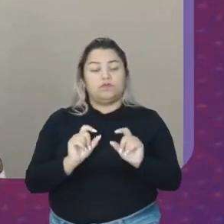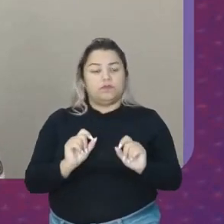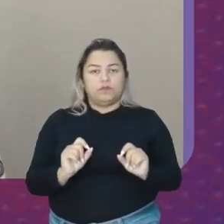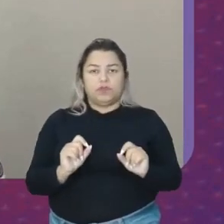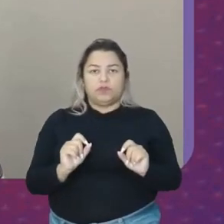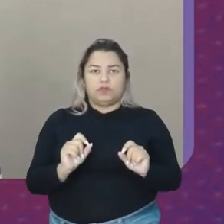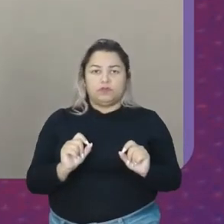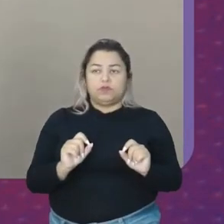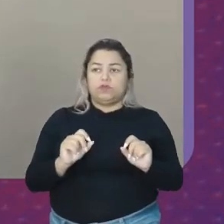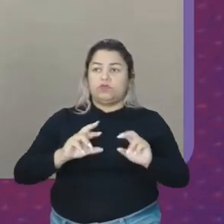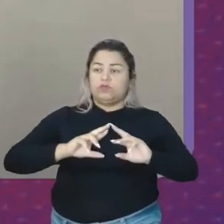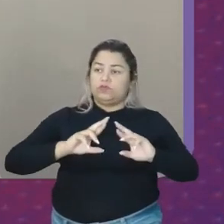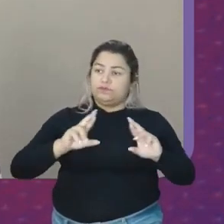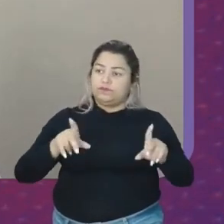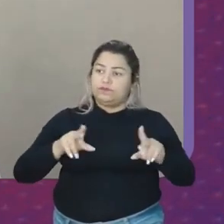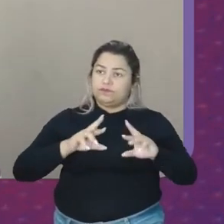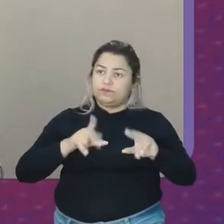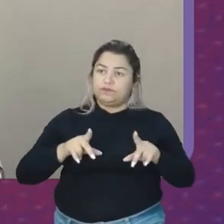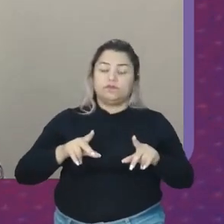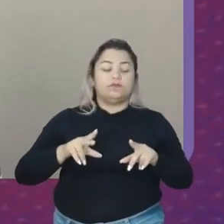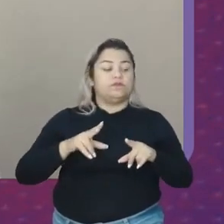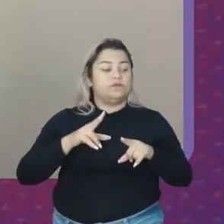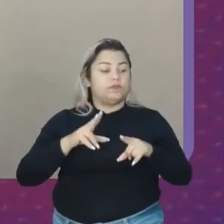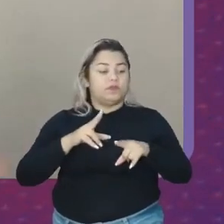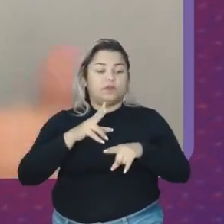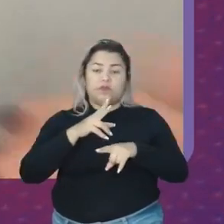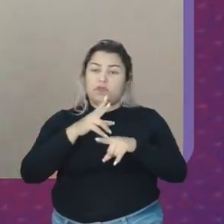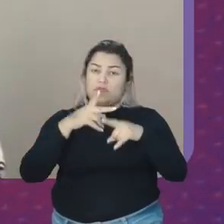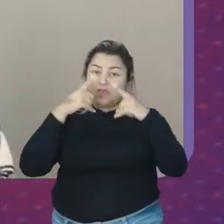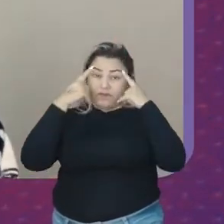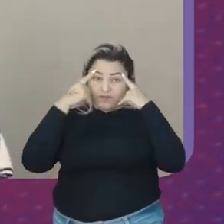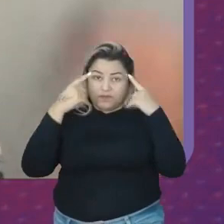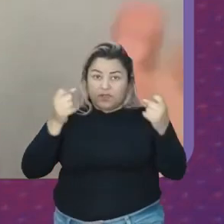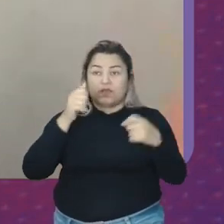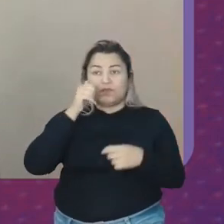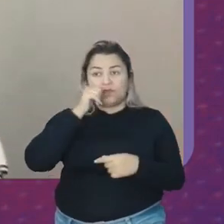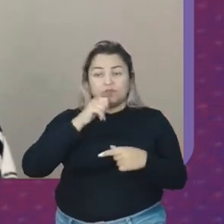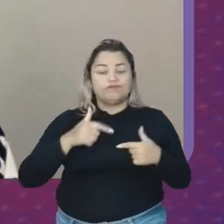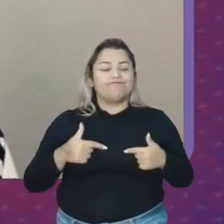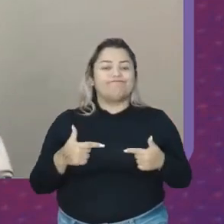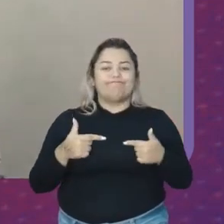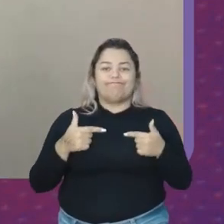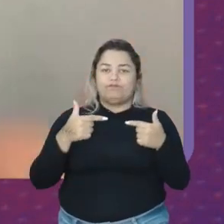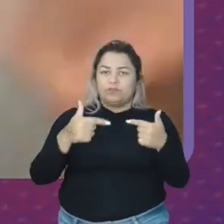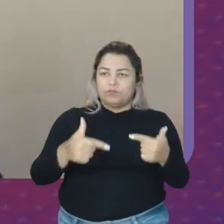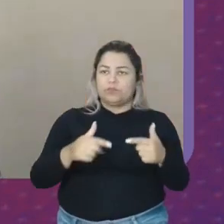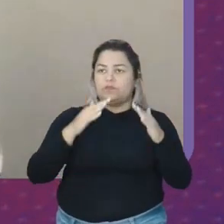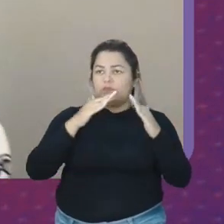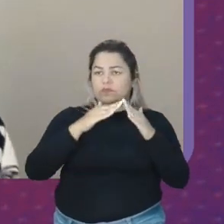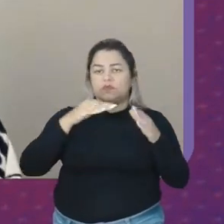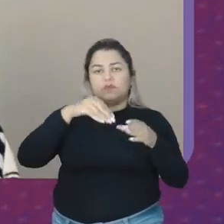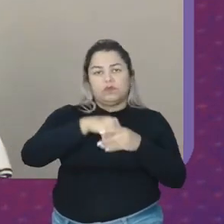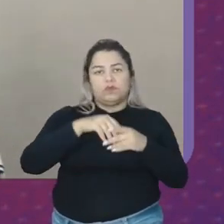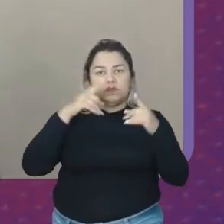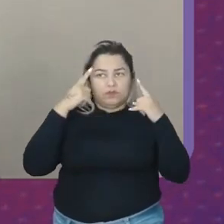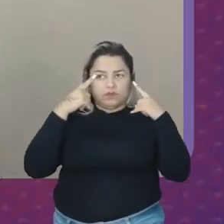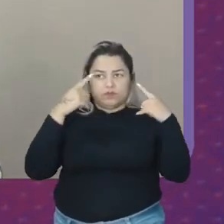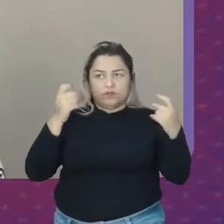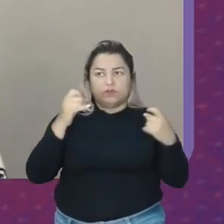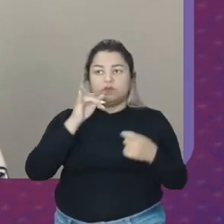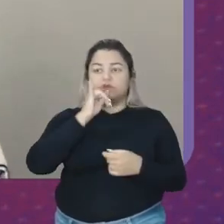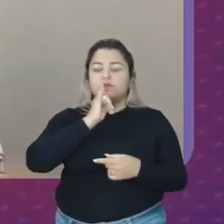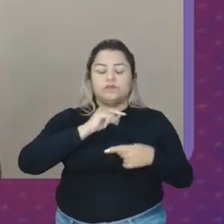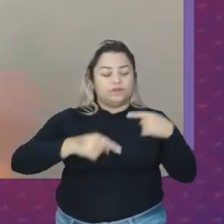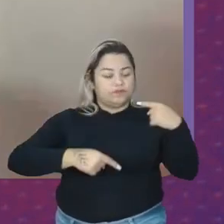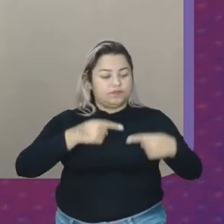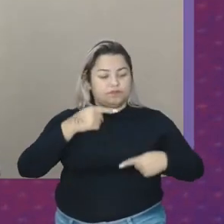e tipificações que a violência tem, porque as mulheres enfrentam, além da violência doméstica, a violência, por exemplo,